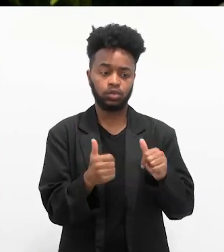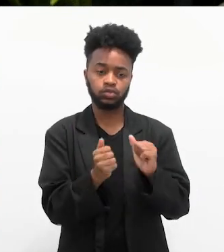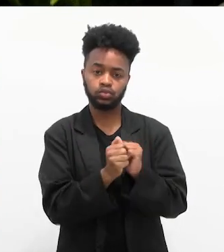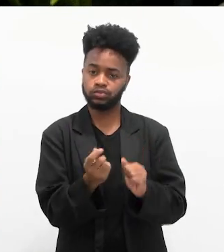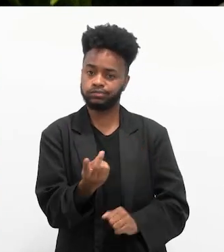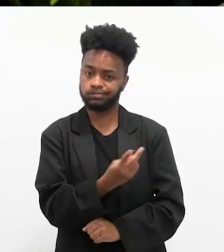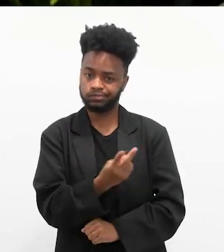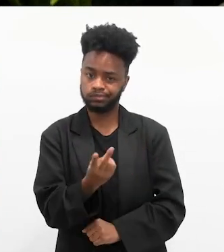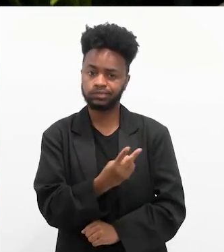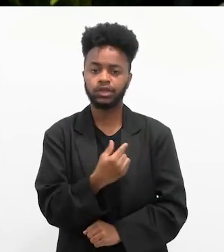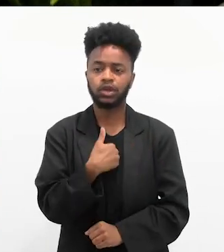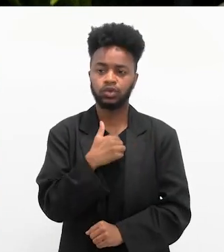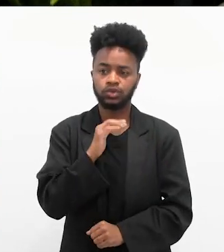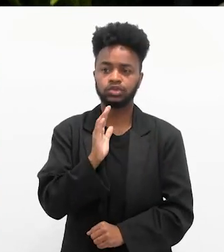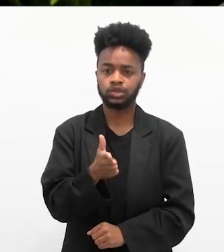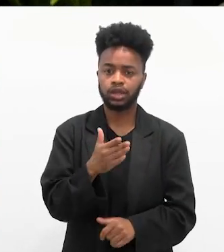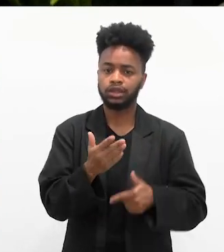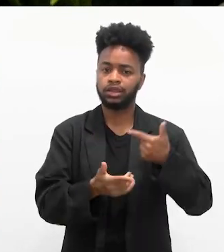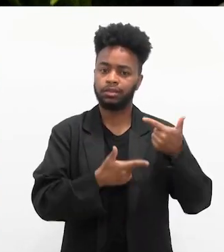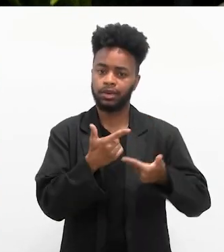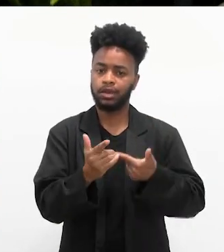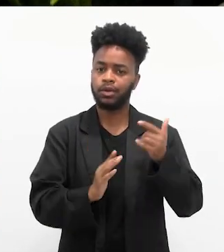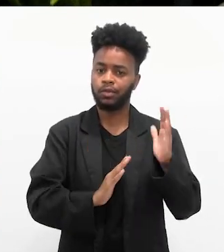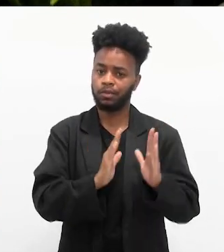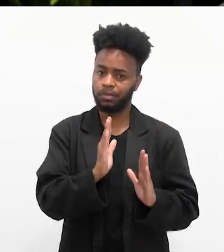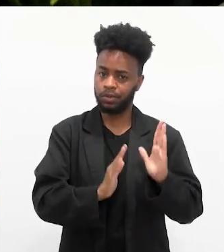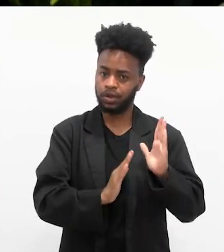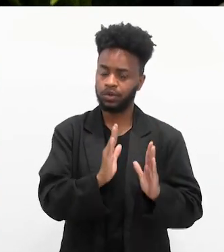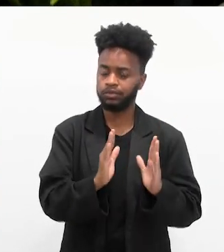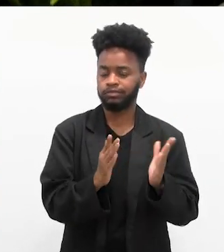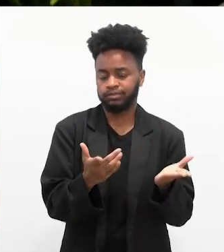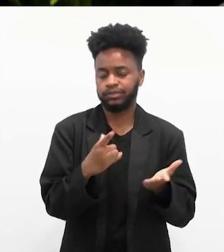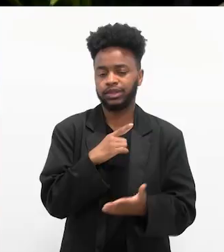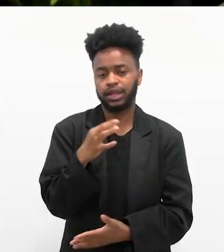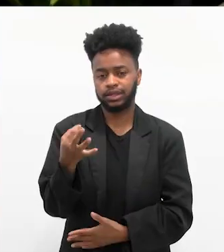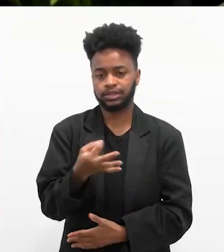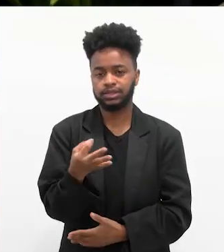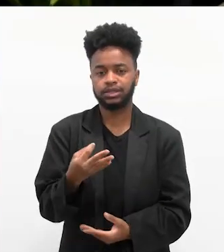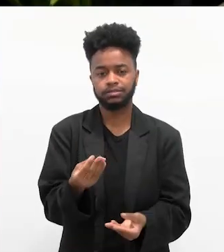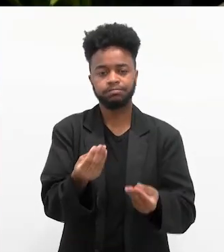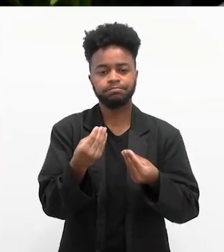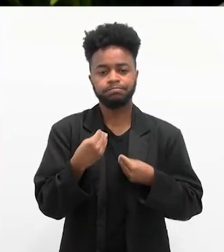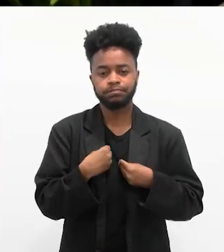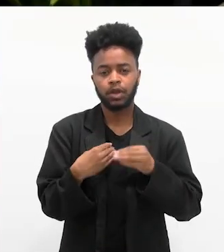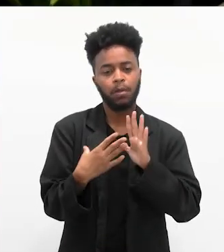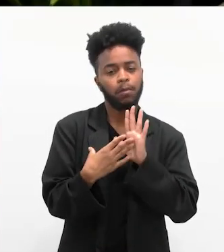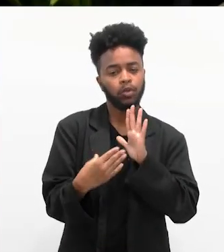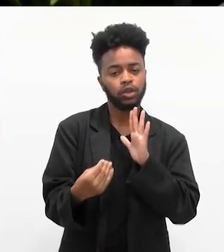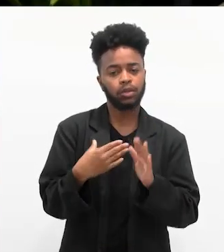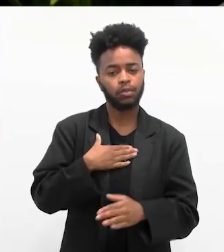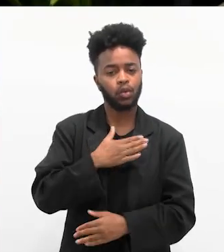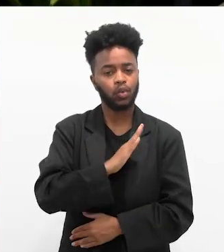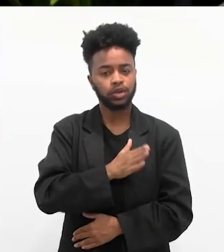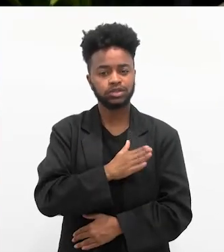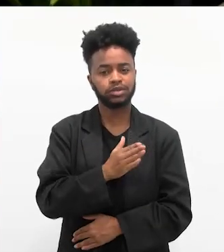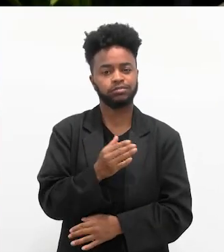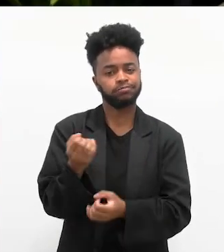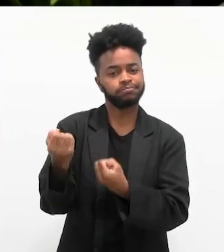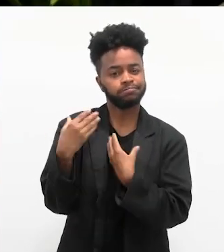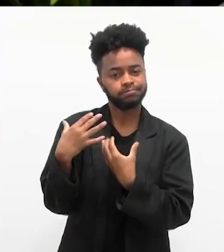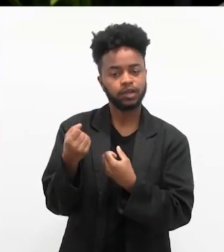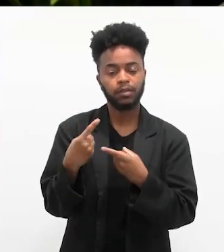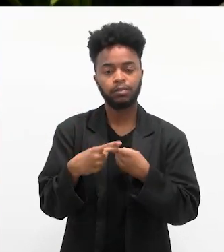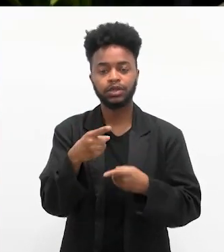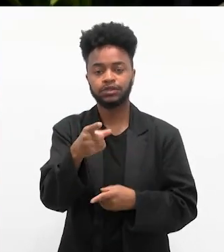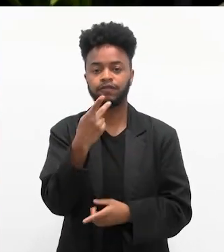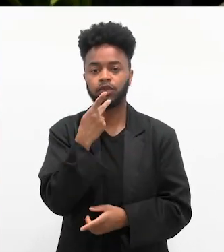lado deles na catedral, onde trabalhei, na mitra, no vicariato de pastoral, certamente traz muita inspiração para o meu coração.